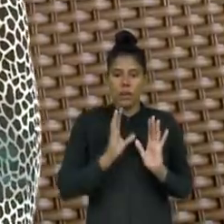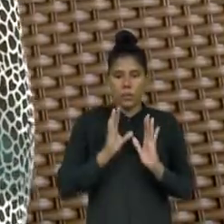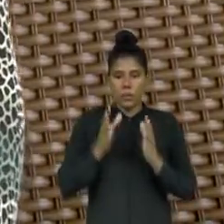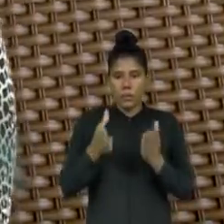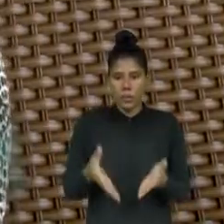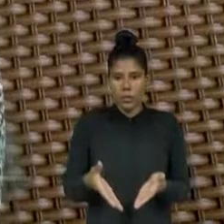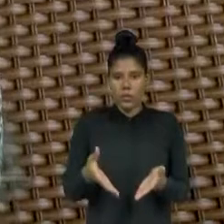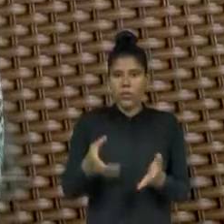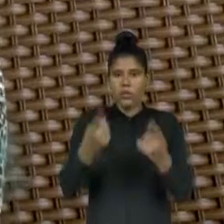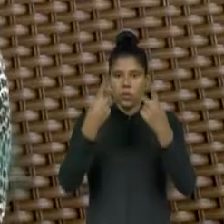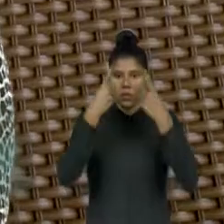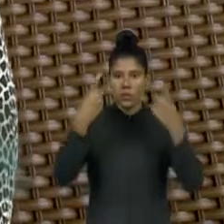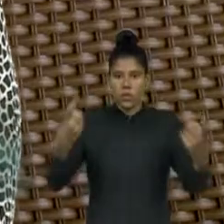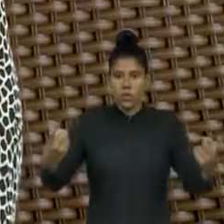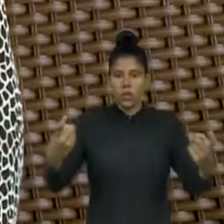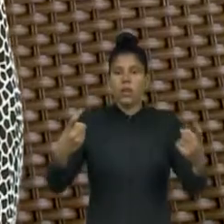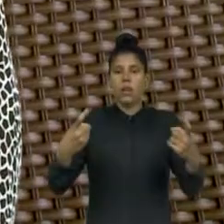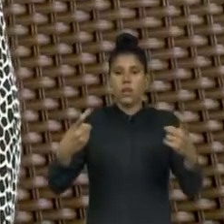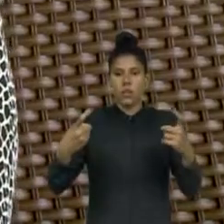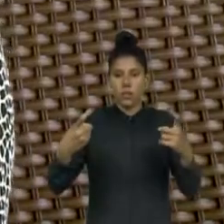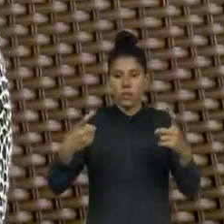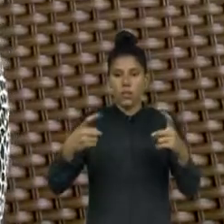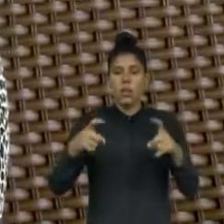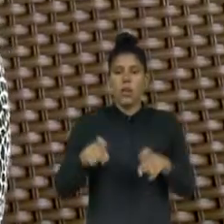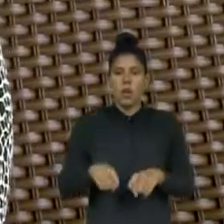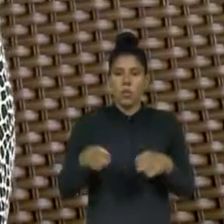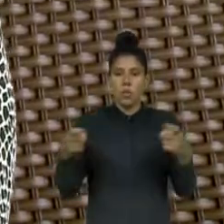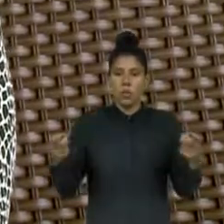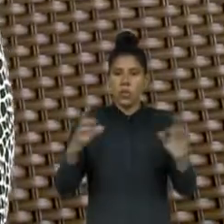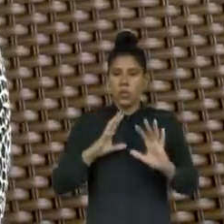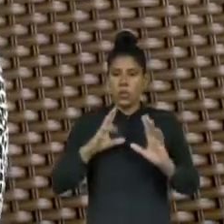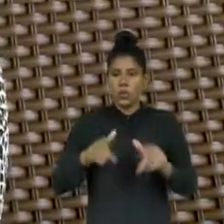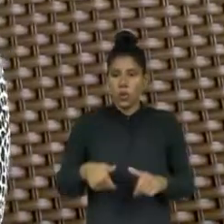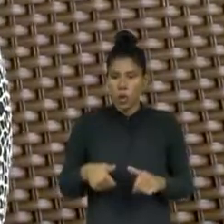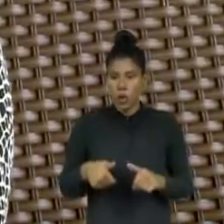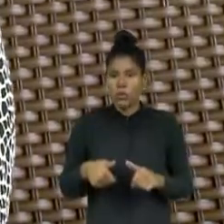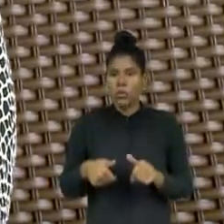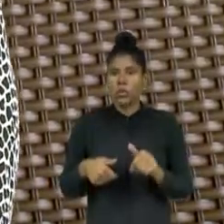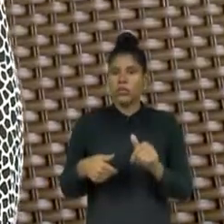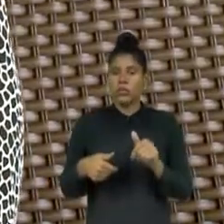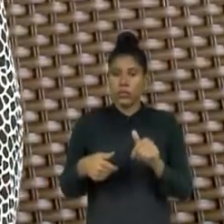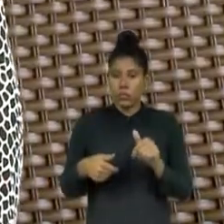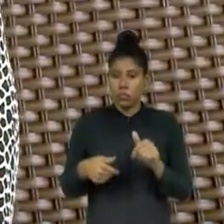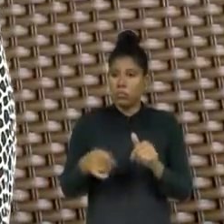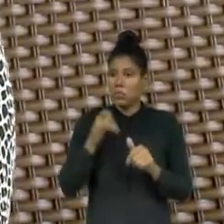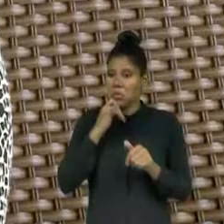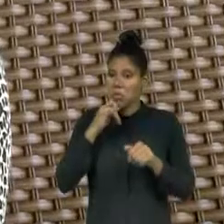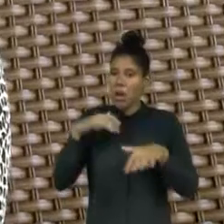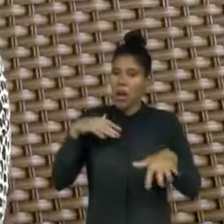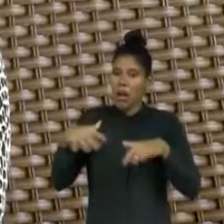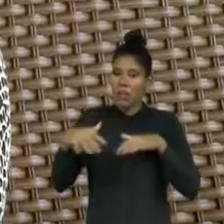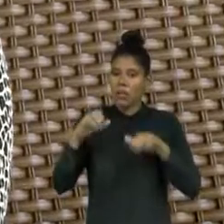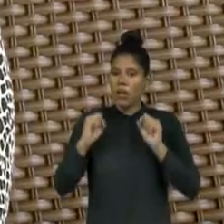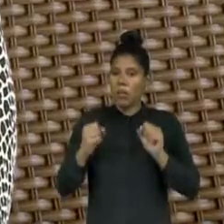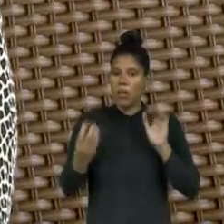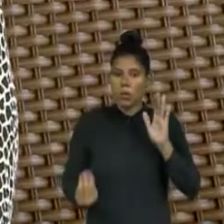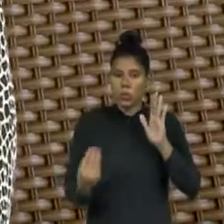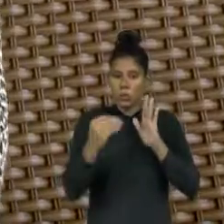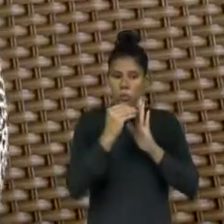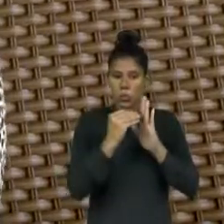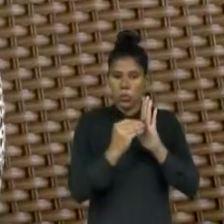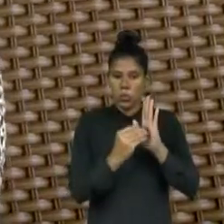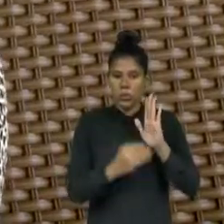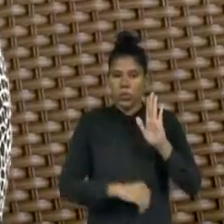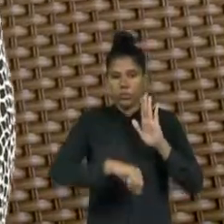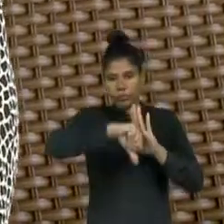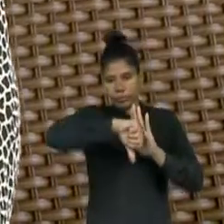ocorre, mas todas essas condutas podem ser tipificadas no Código Penal. Então, podem ser responsabilizadas. A ideia é a